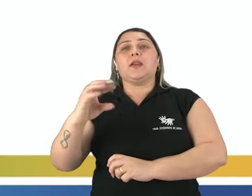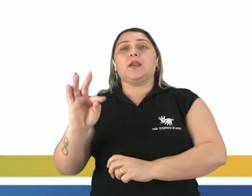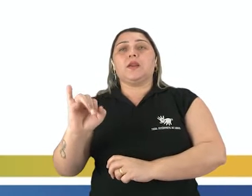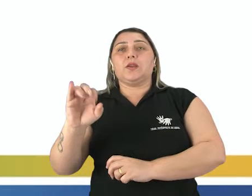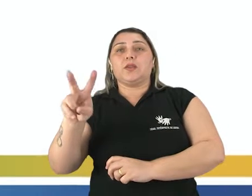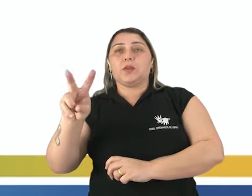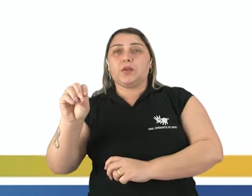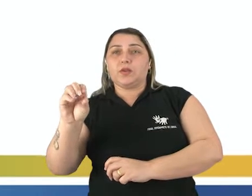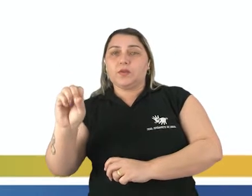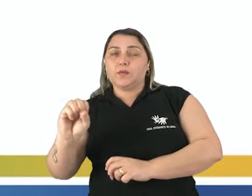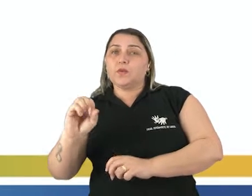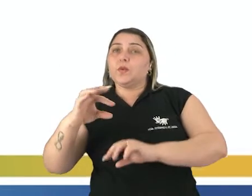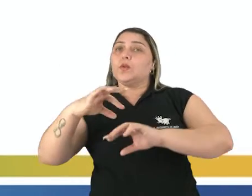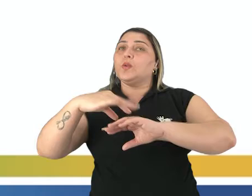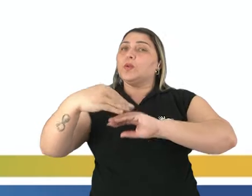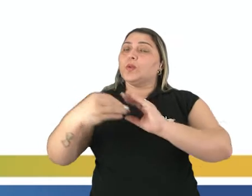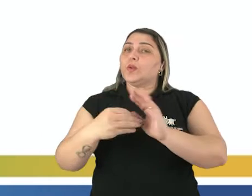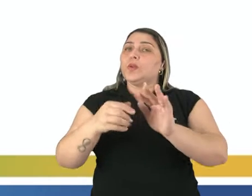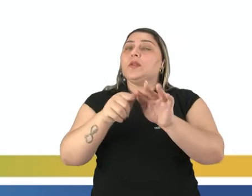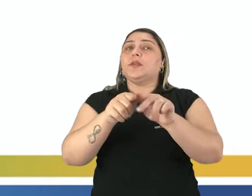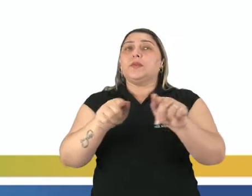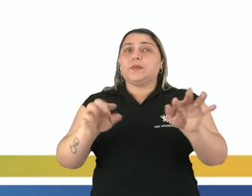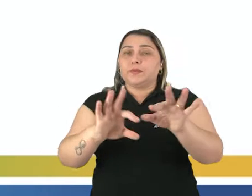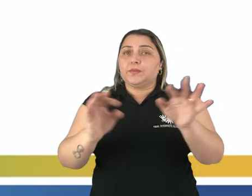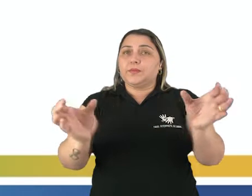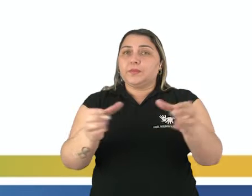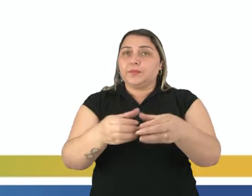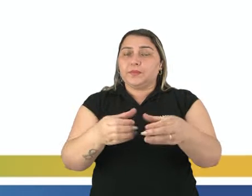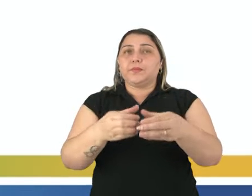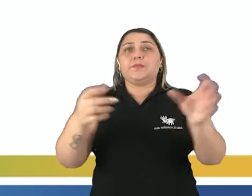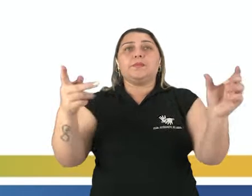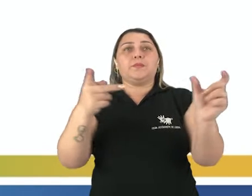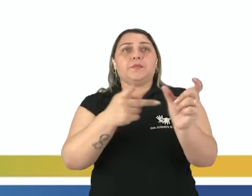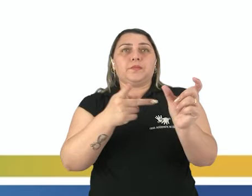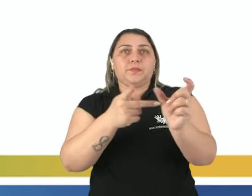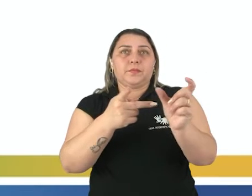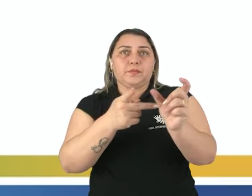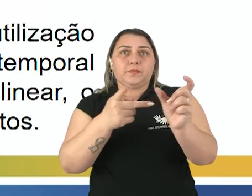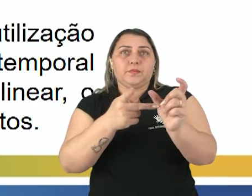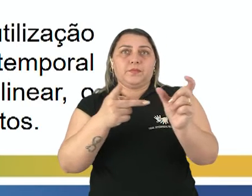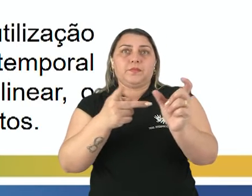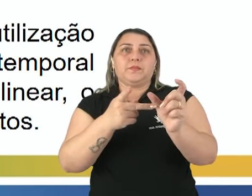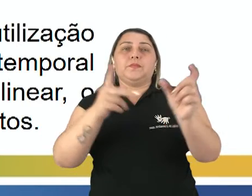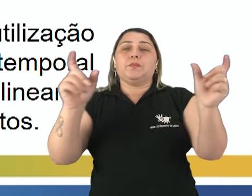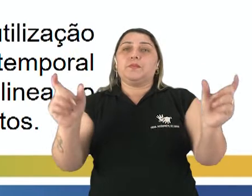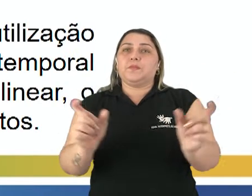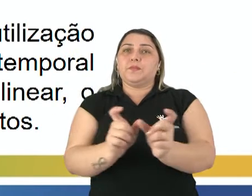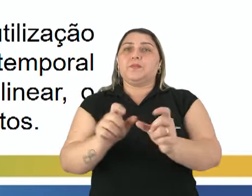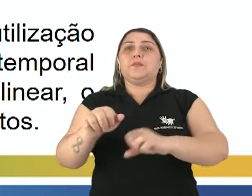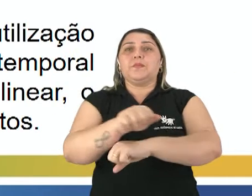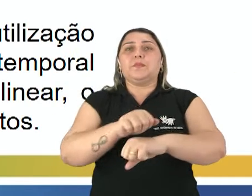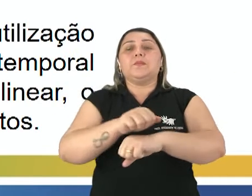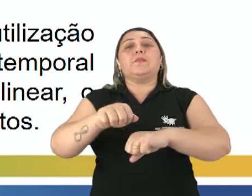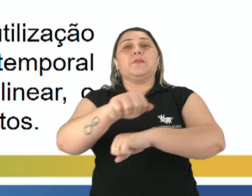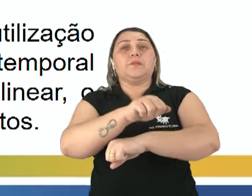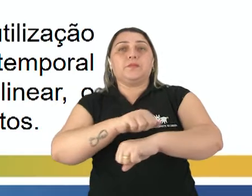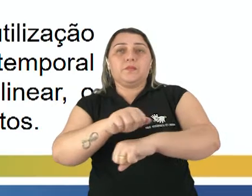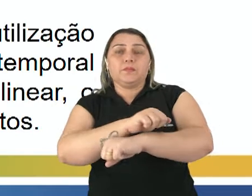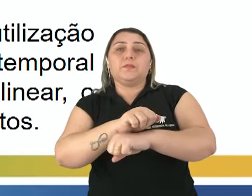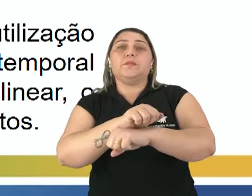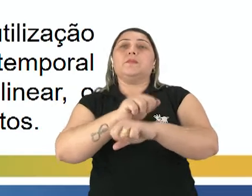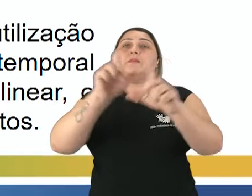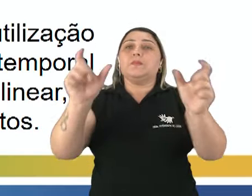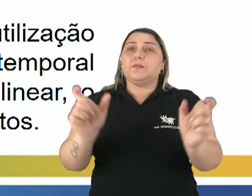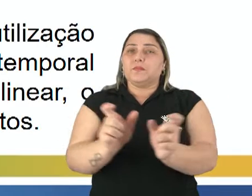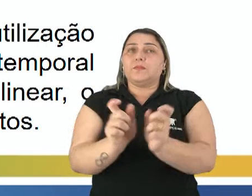de todas essas classes, as conjunções, preposições, advérbios e locuções adverbiais. Para garantir